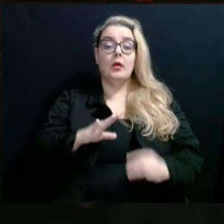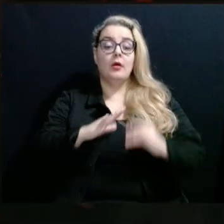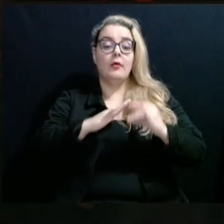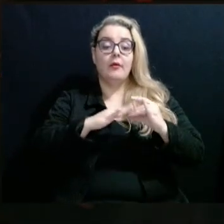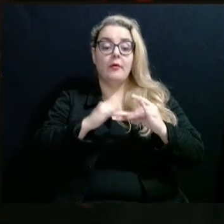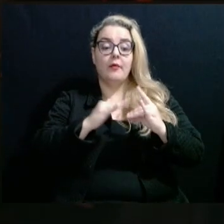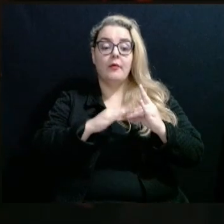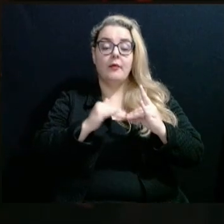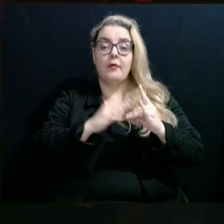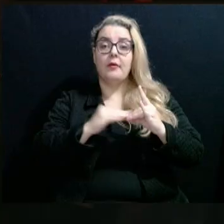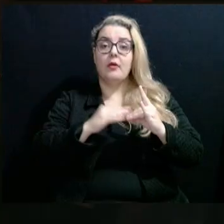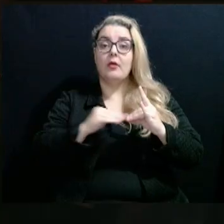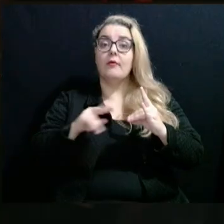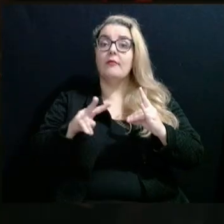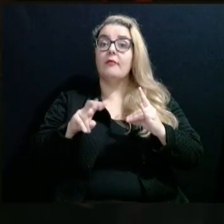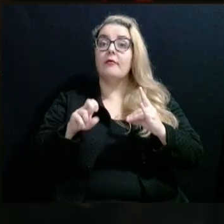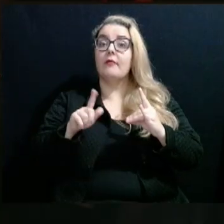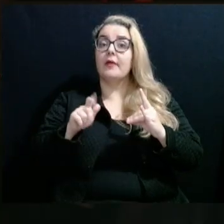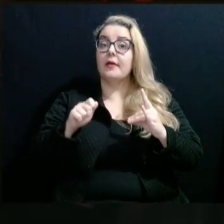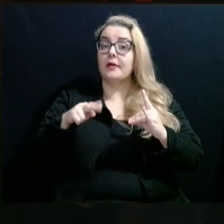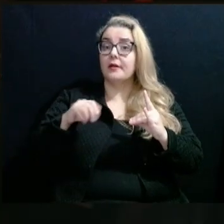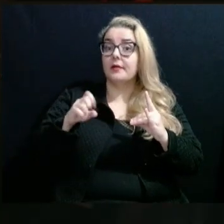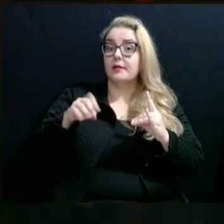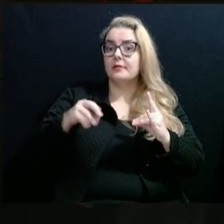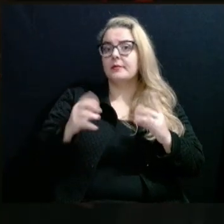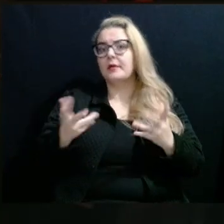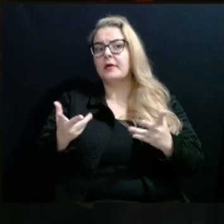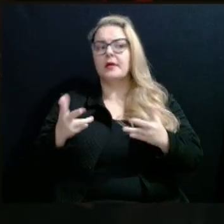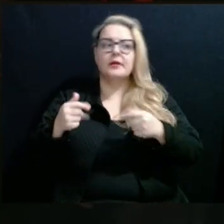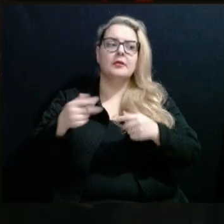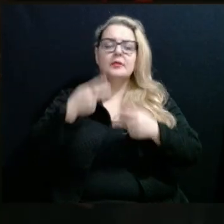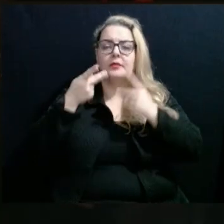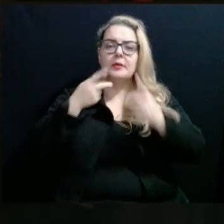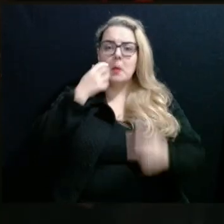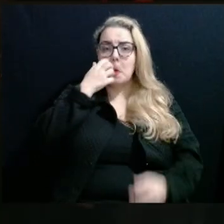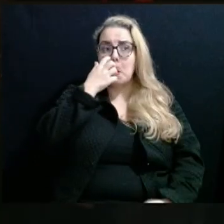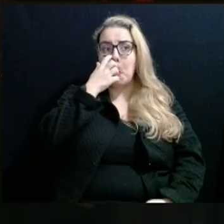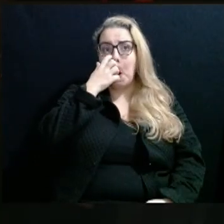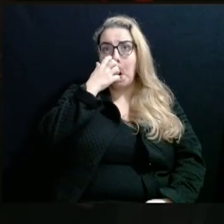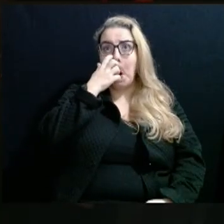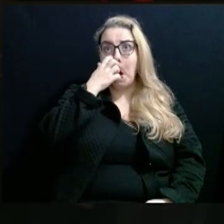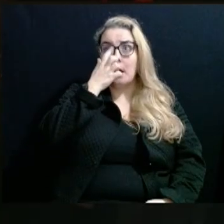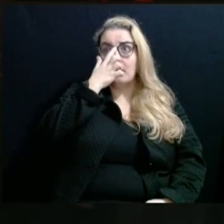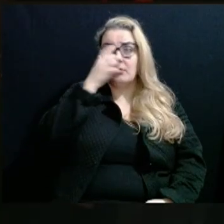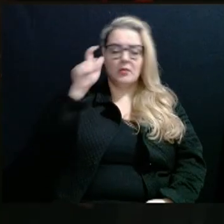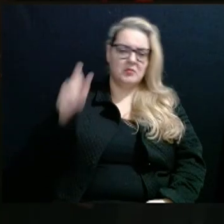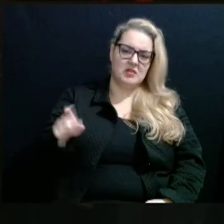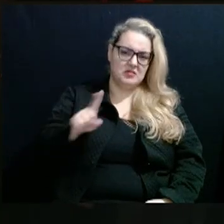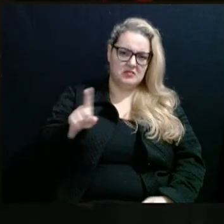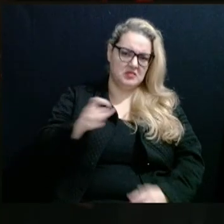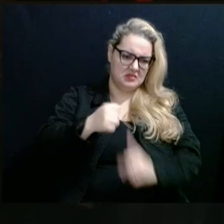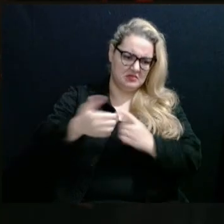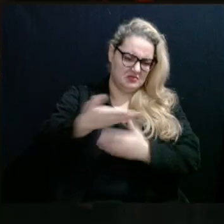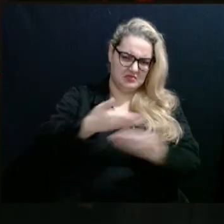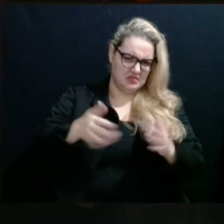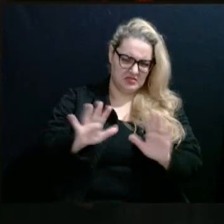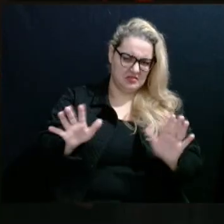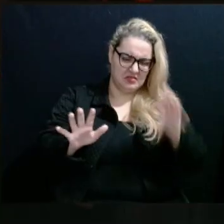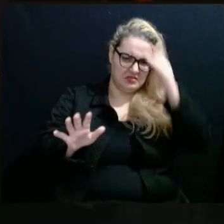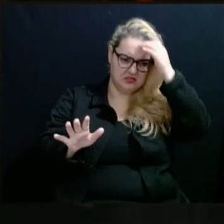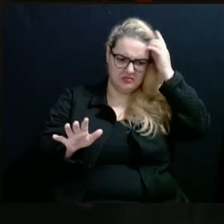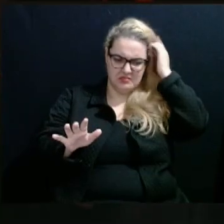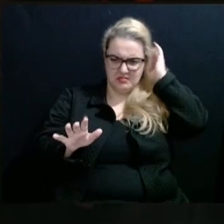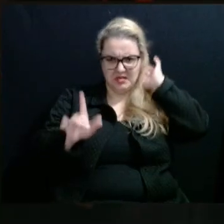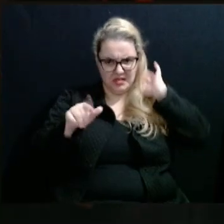aquela coisa que todo mundo fala, né? O vegano é uma pessoa antissocial. Será que é, gente? A gente vai falar sobre isso, vamos quebrar aí